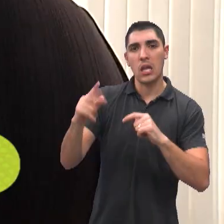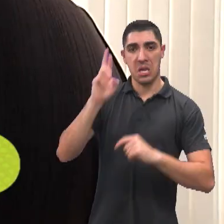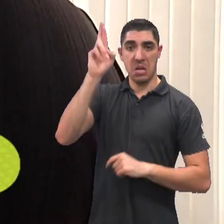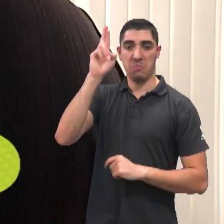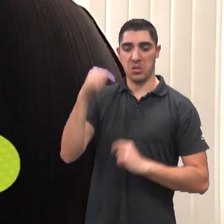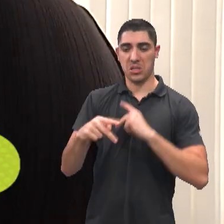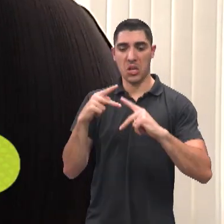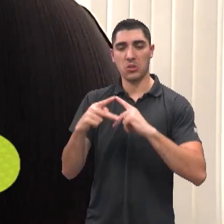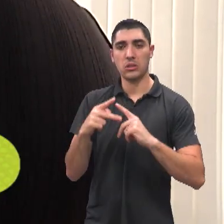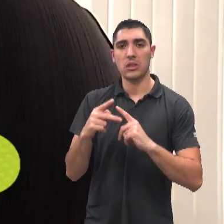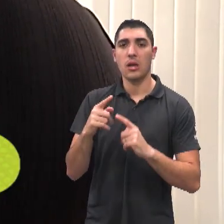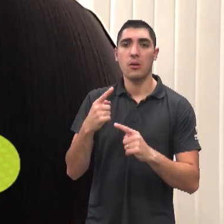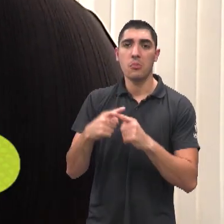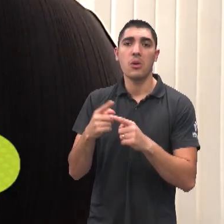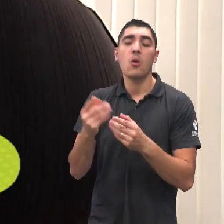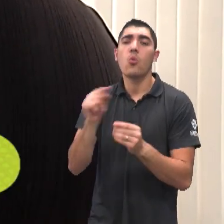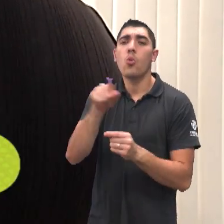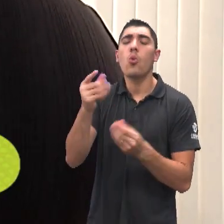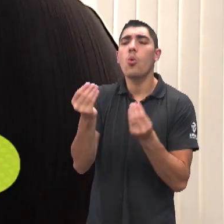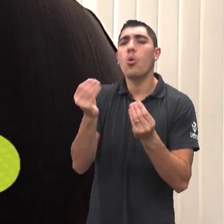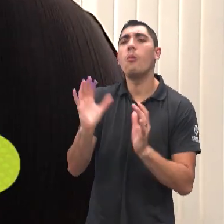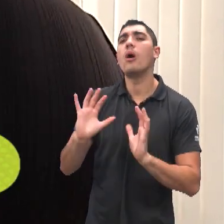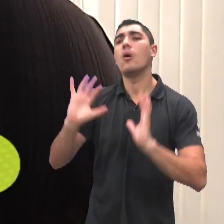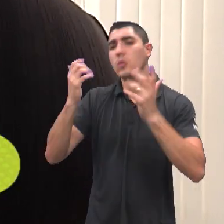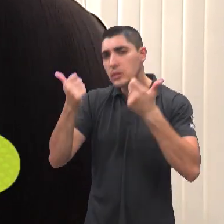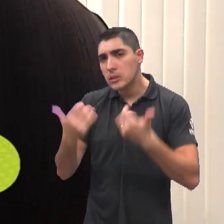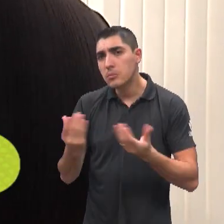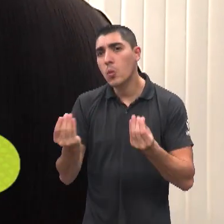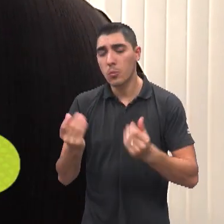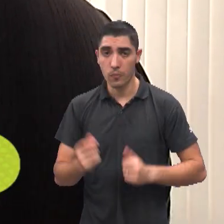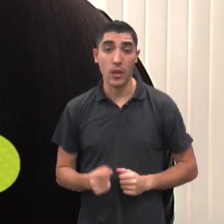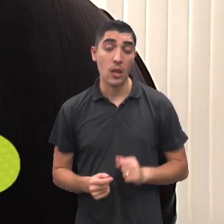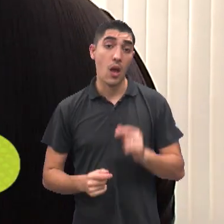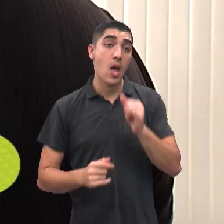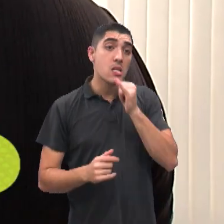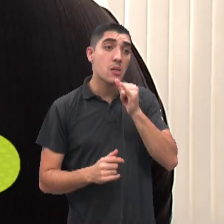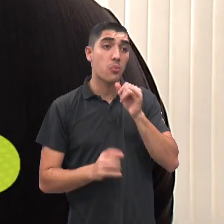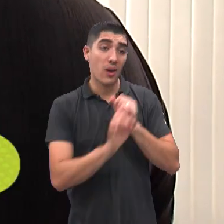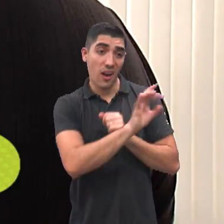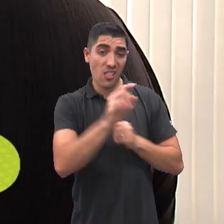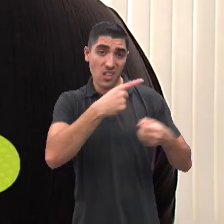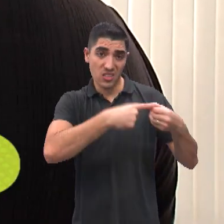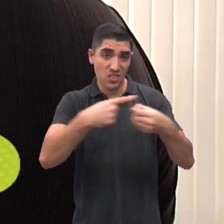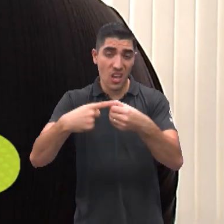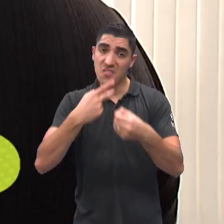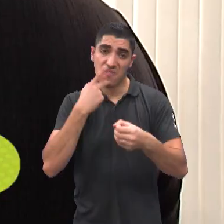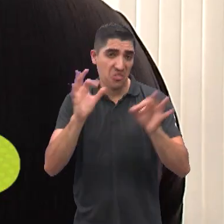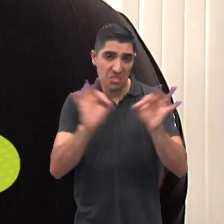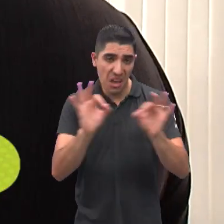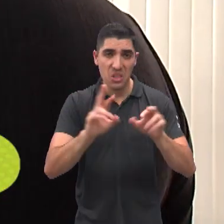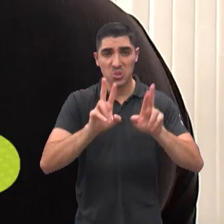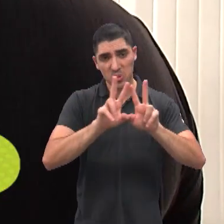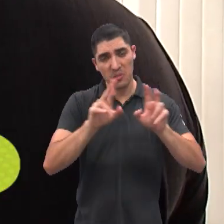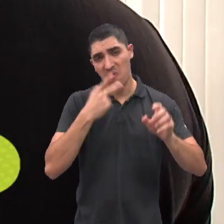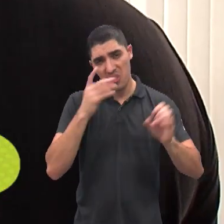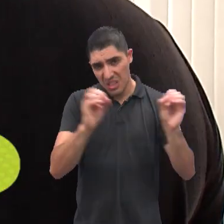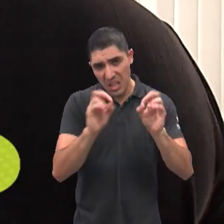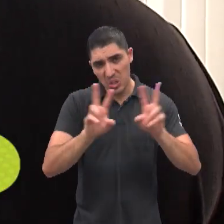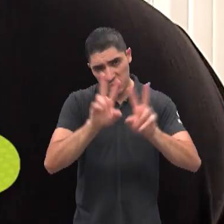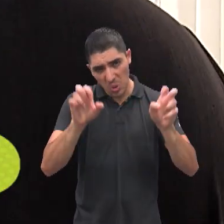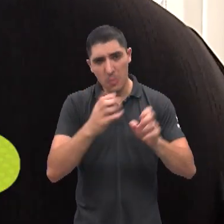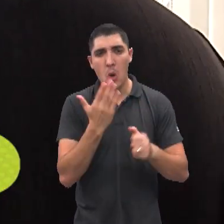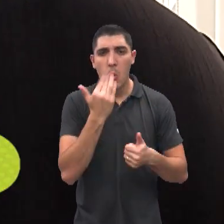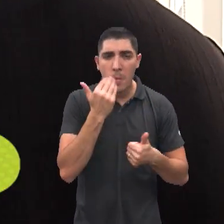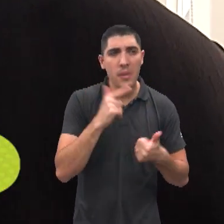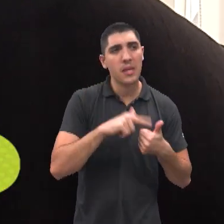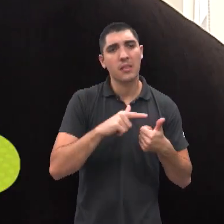como nenhuma cidade se prontificou e eles não abriram nada para poder alimentação e coisas do tipo, já não ia ser assim pelo formato. E acaba que não teria